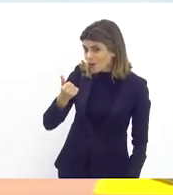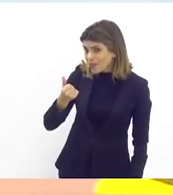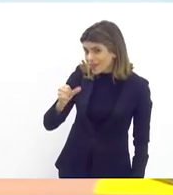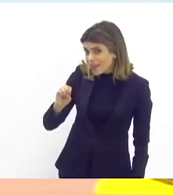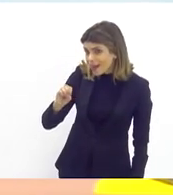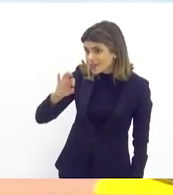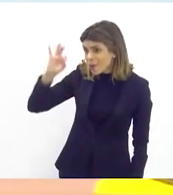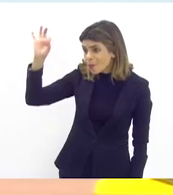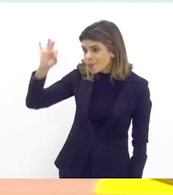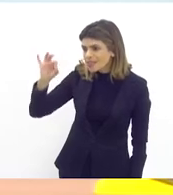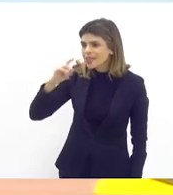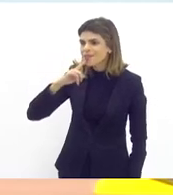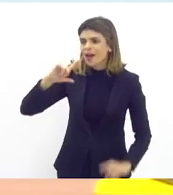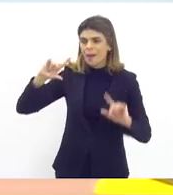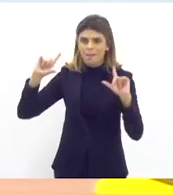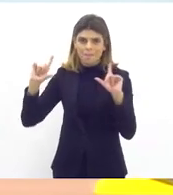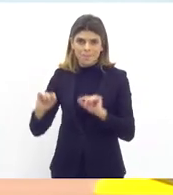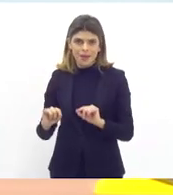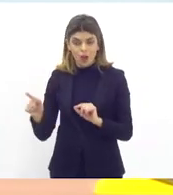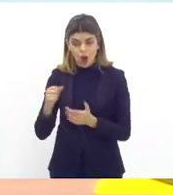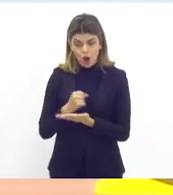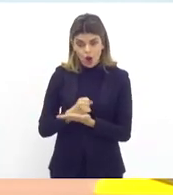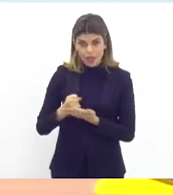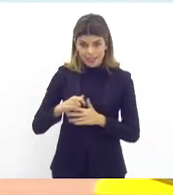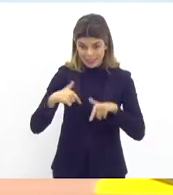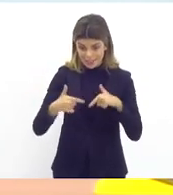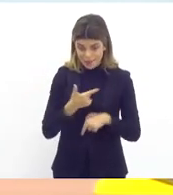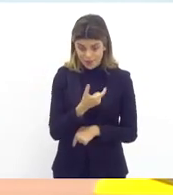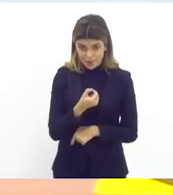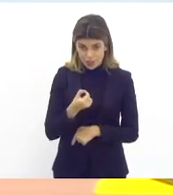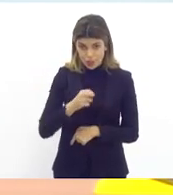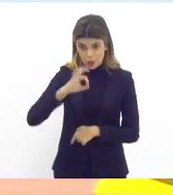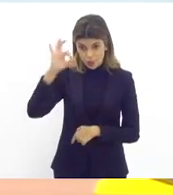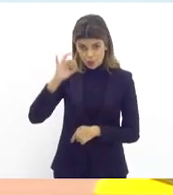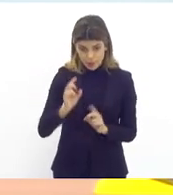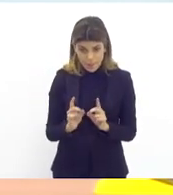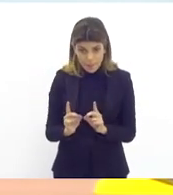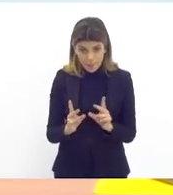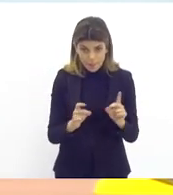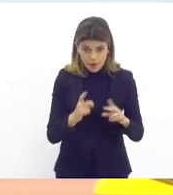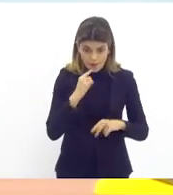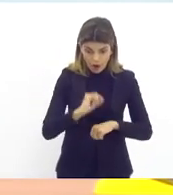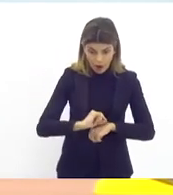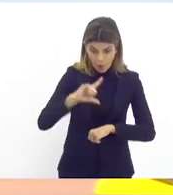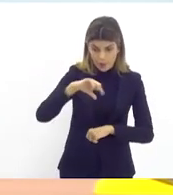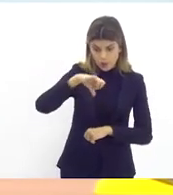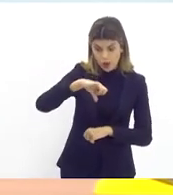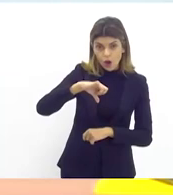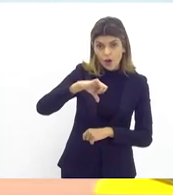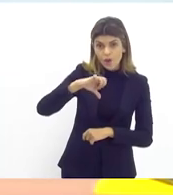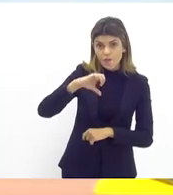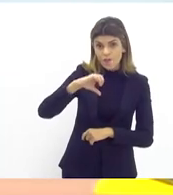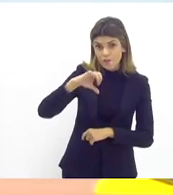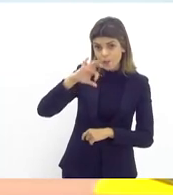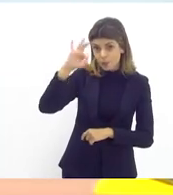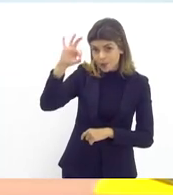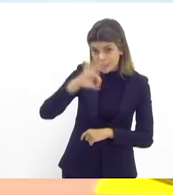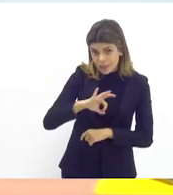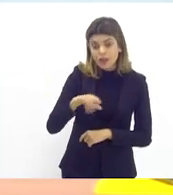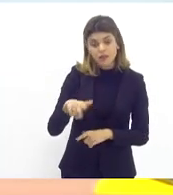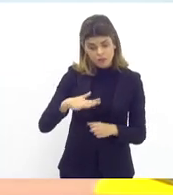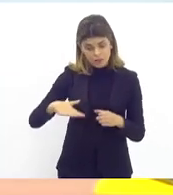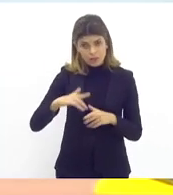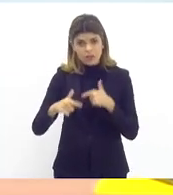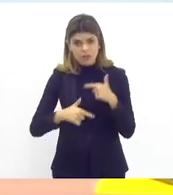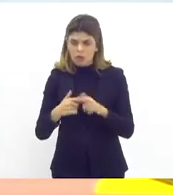está contratando seu serviço. 20% da sua venda vai subir 9%. O setor é beneficiado.